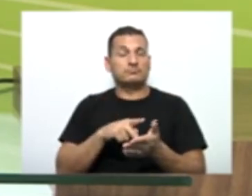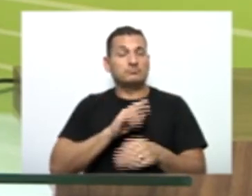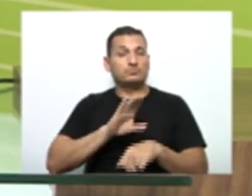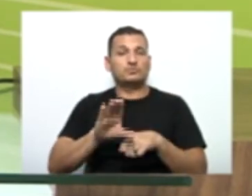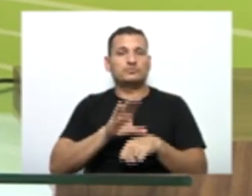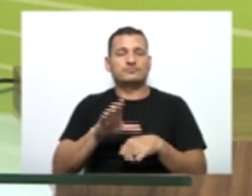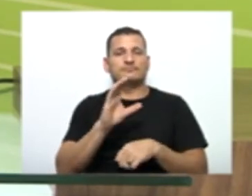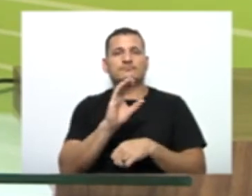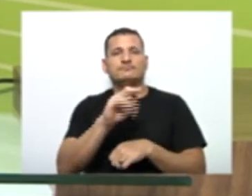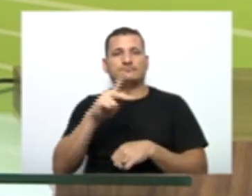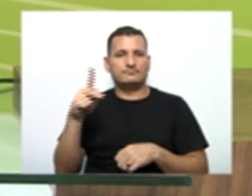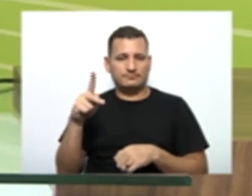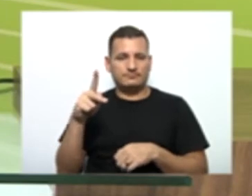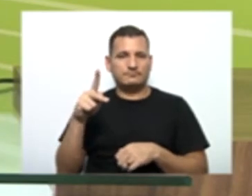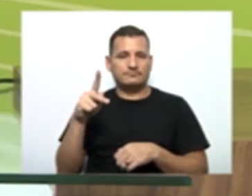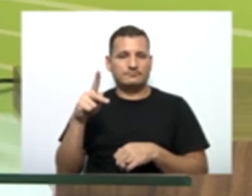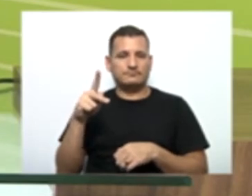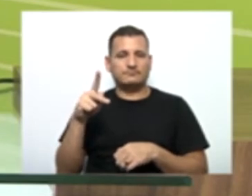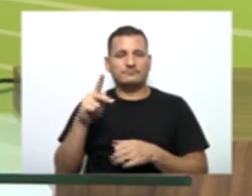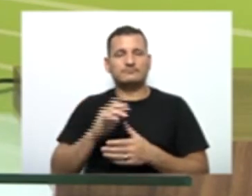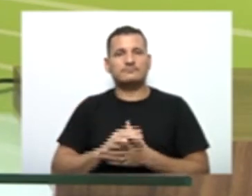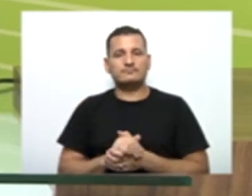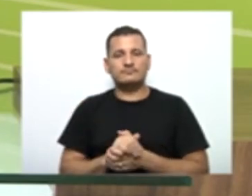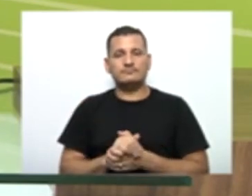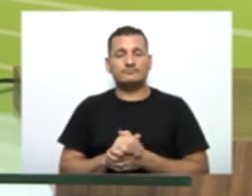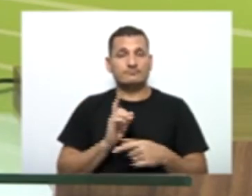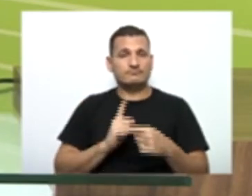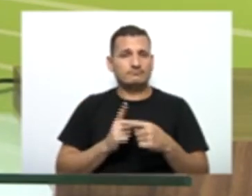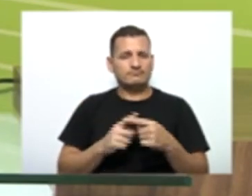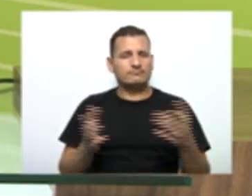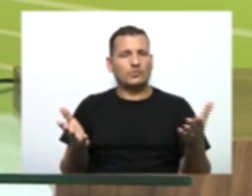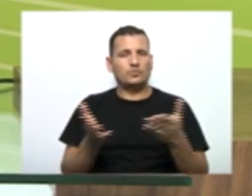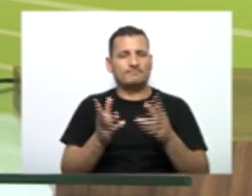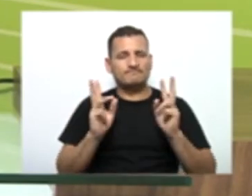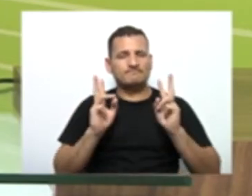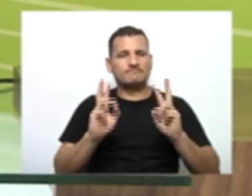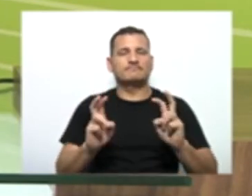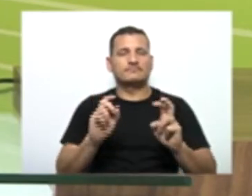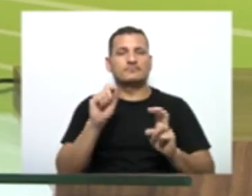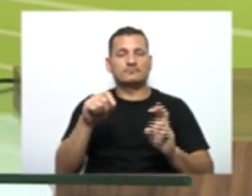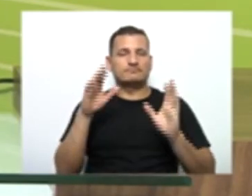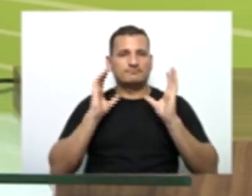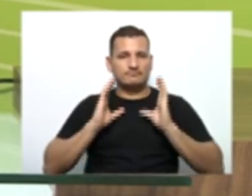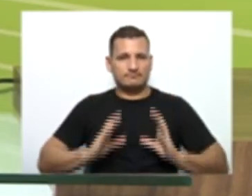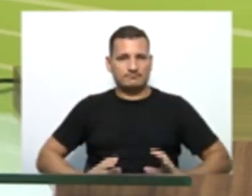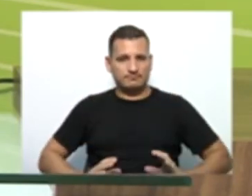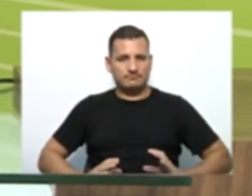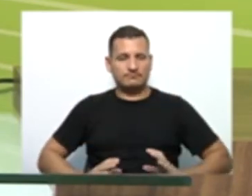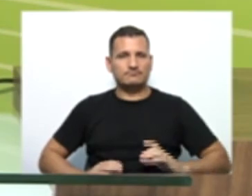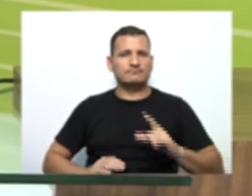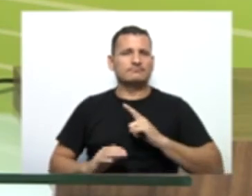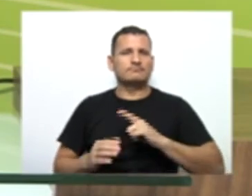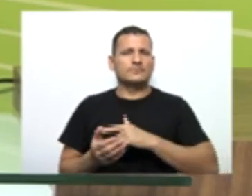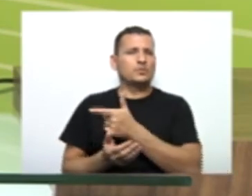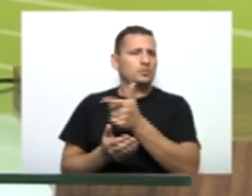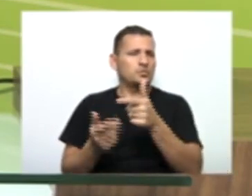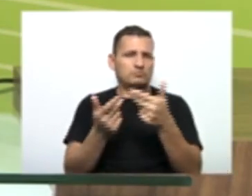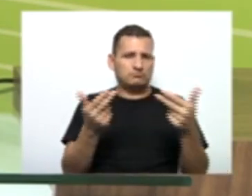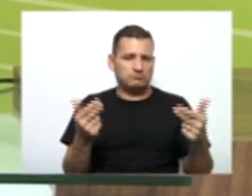estamos fazendo, porque nós vamos perceber na aula de hoje que cidadania envolve outros elementos além